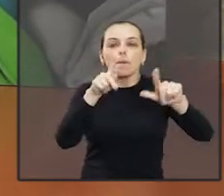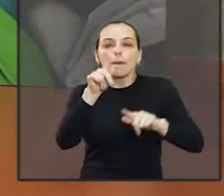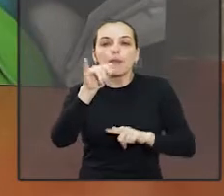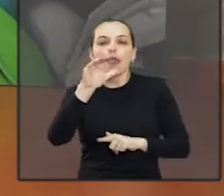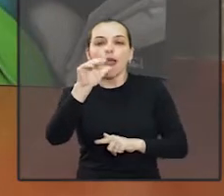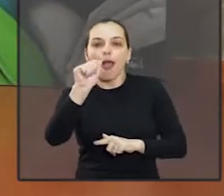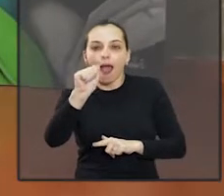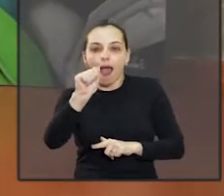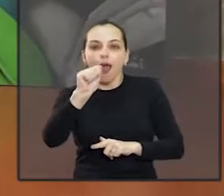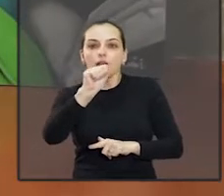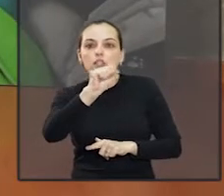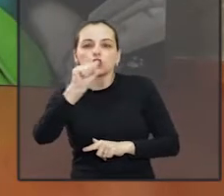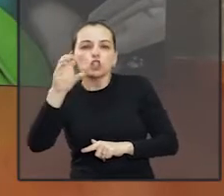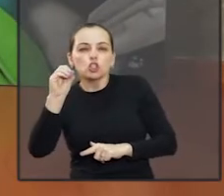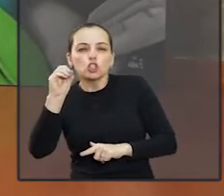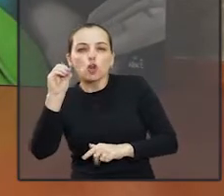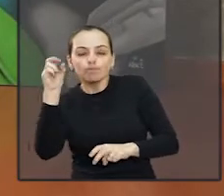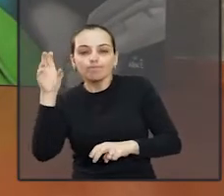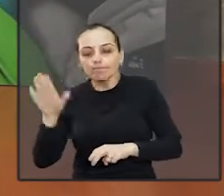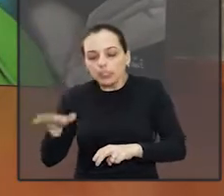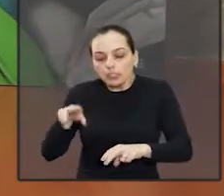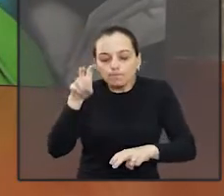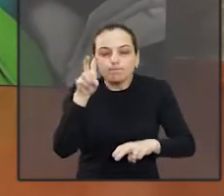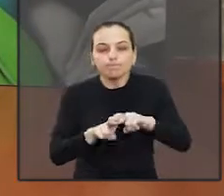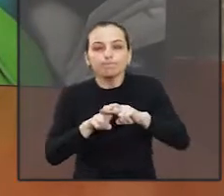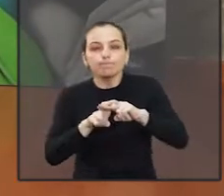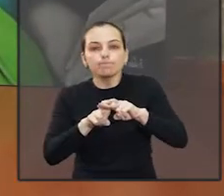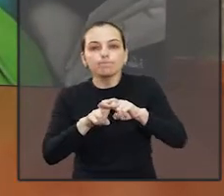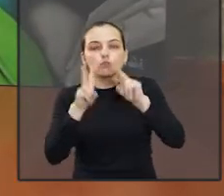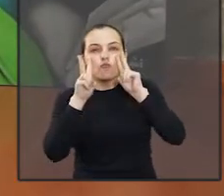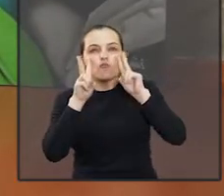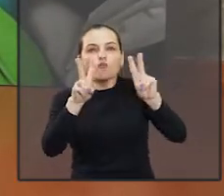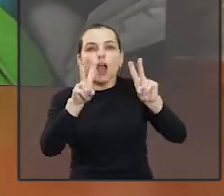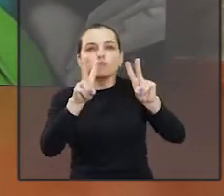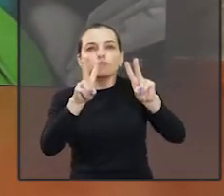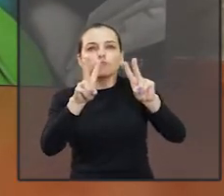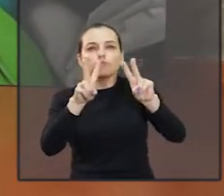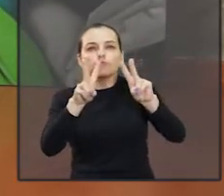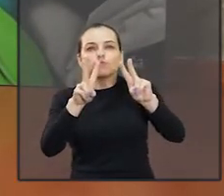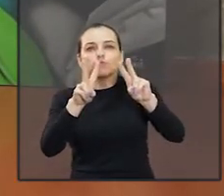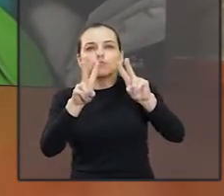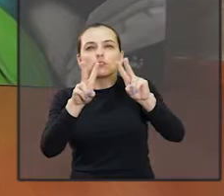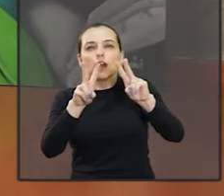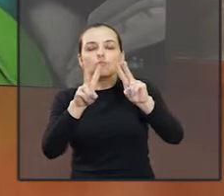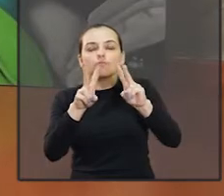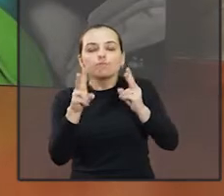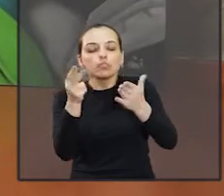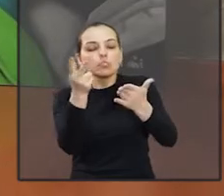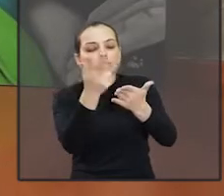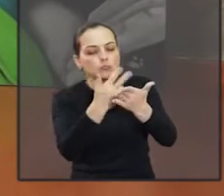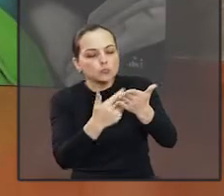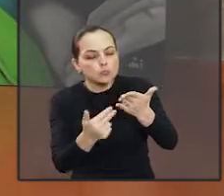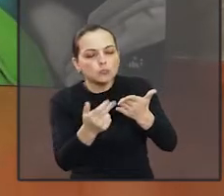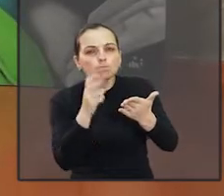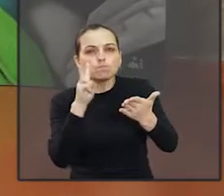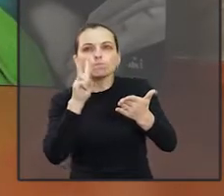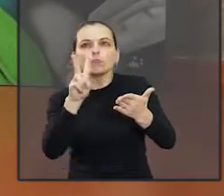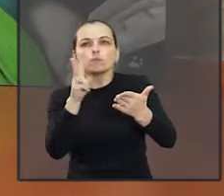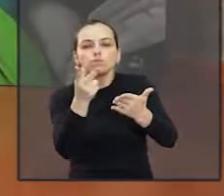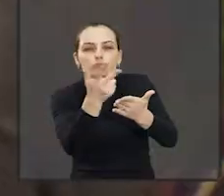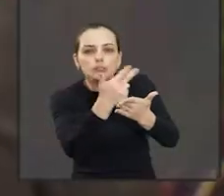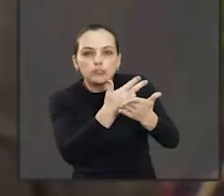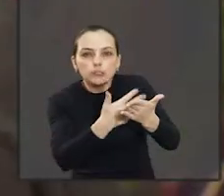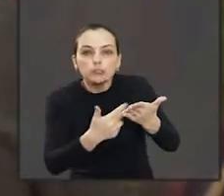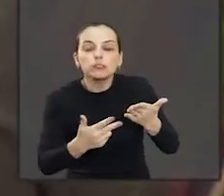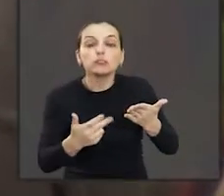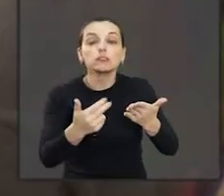tava cheio de crianças, tá ligado? Tipo, cheio de crianças, e eu lembro que tinha, tipo, um grupo de crianças sentado na frente de uma obra do Picasso, fazendo uma